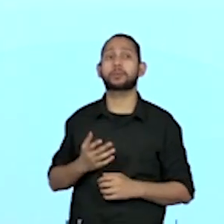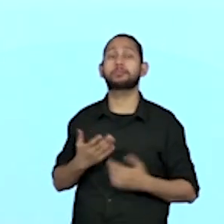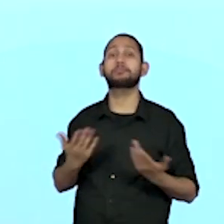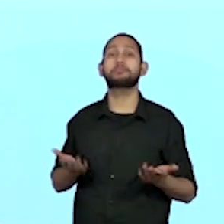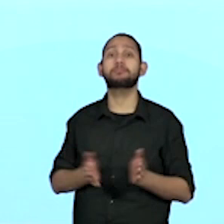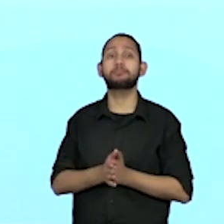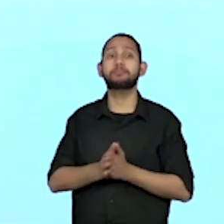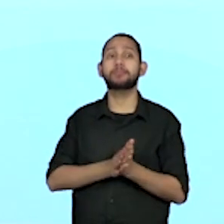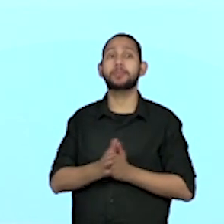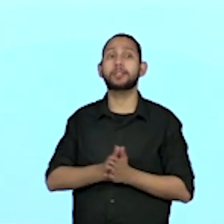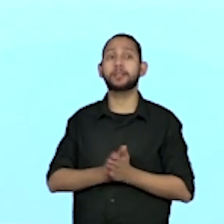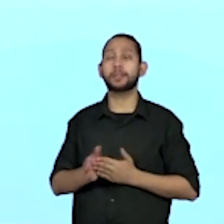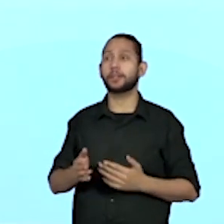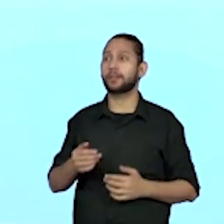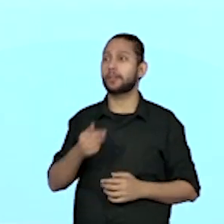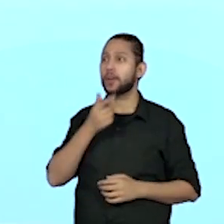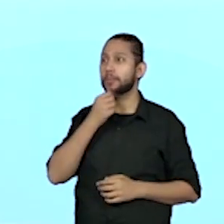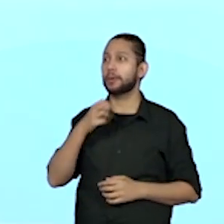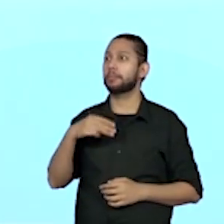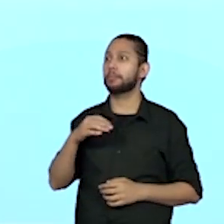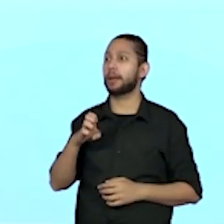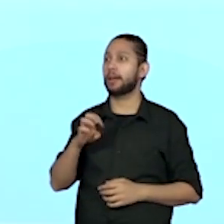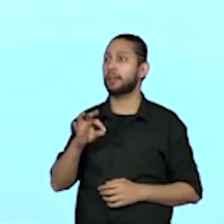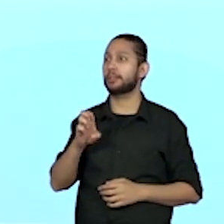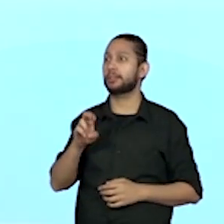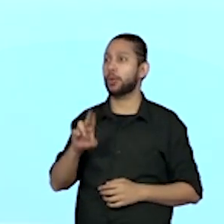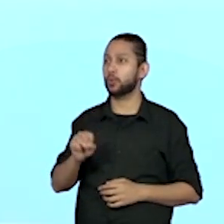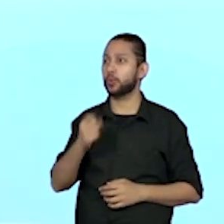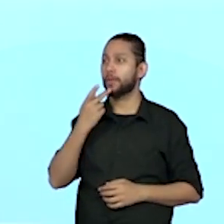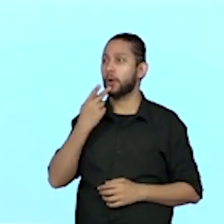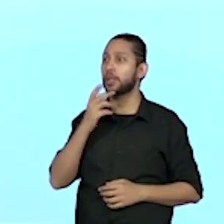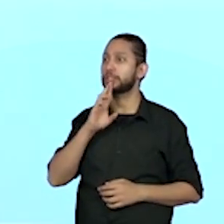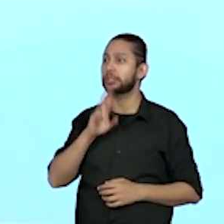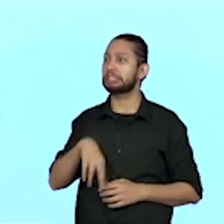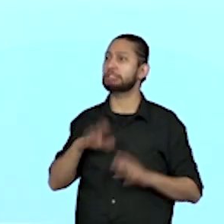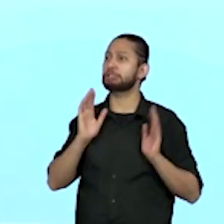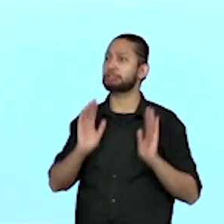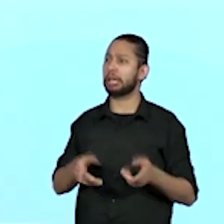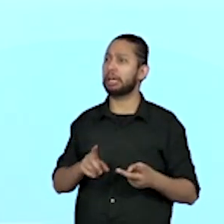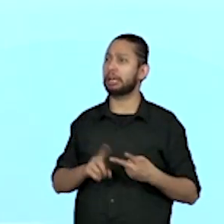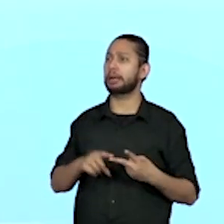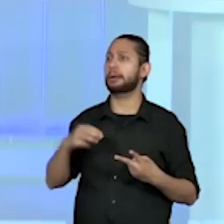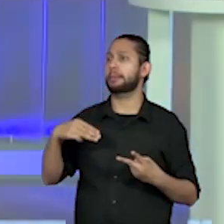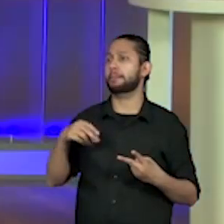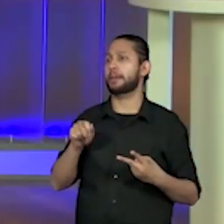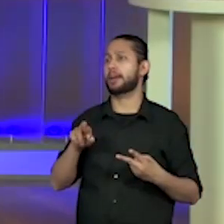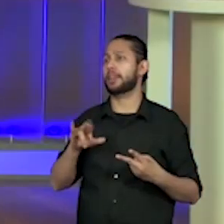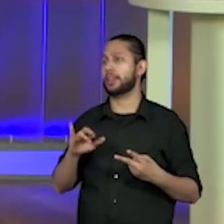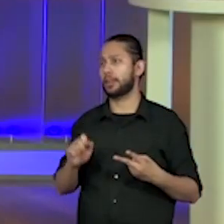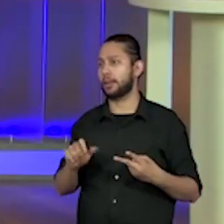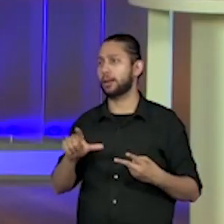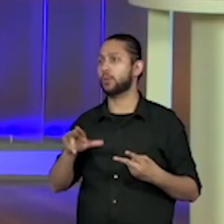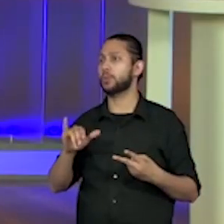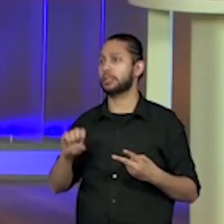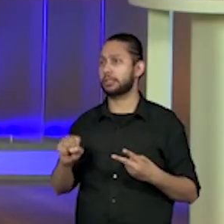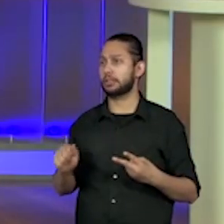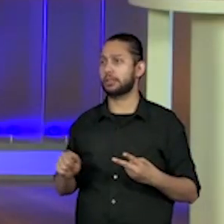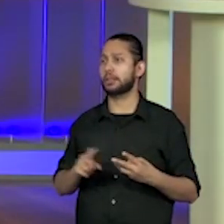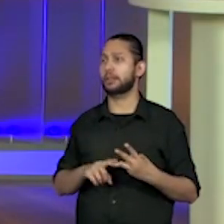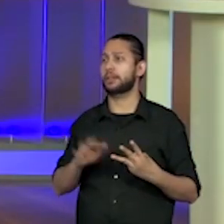aí? O Matheus também está super rápido aqui no nosso chat, já deu a resposta. Maria Luísa também, a